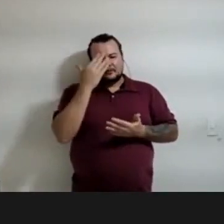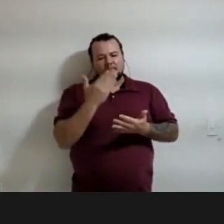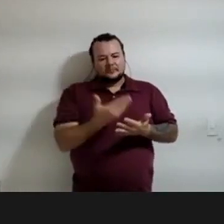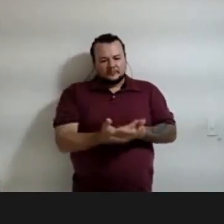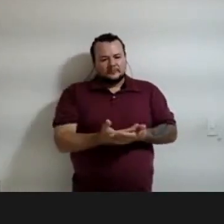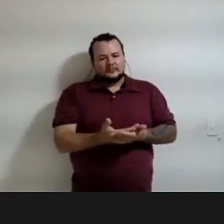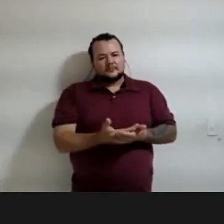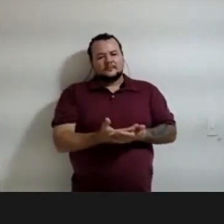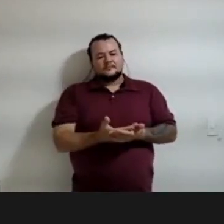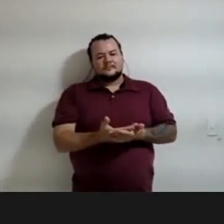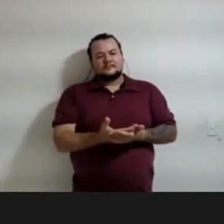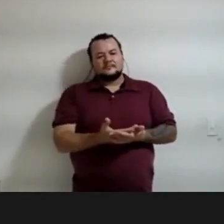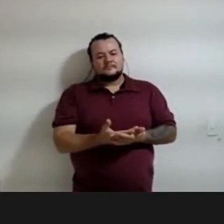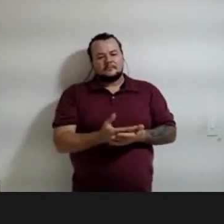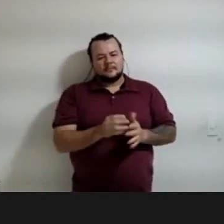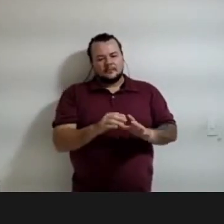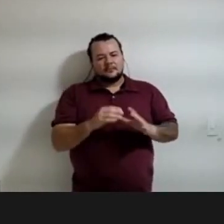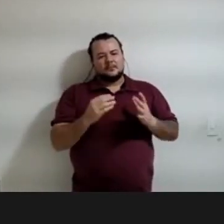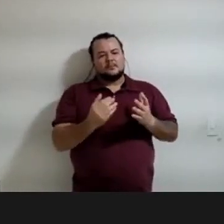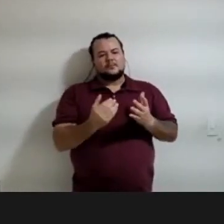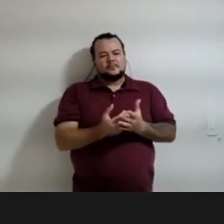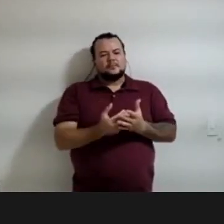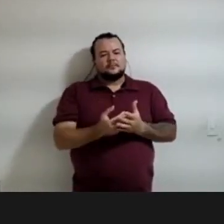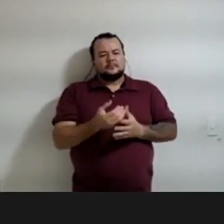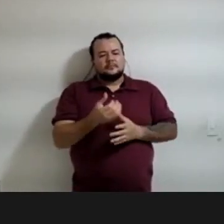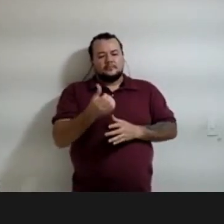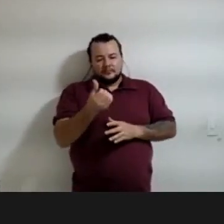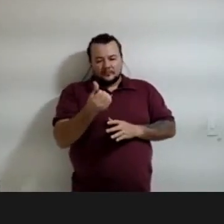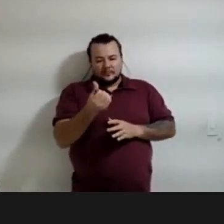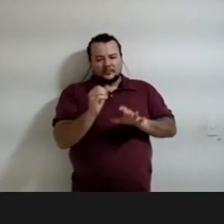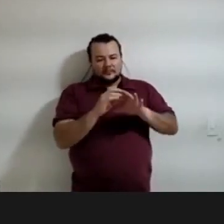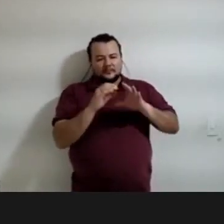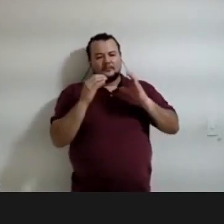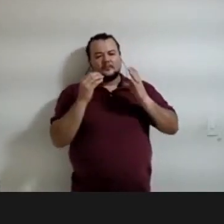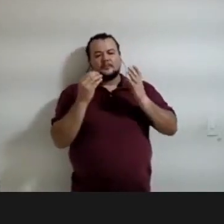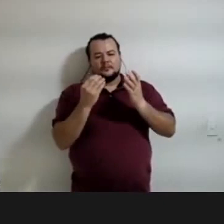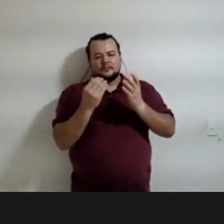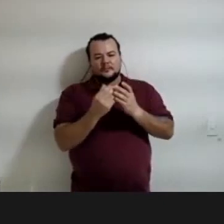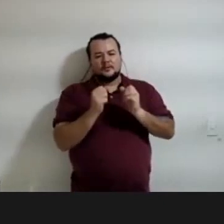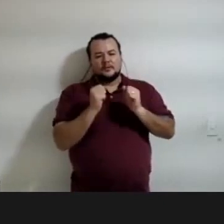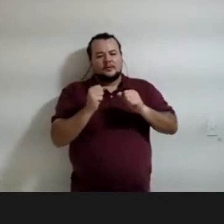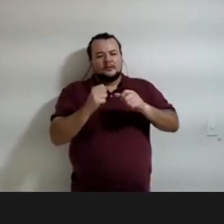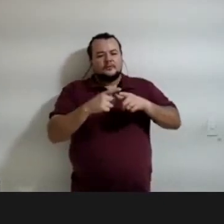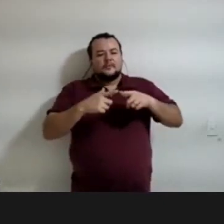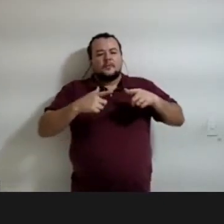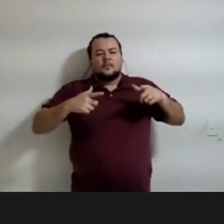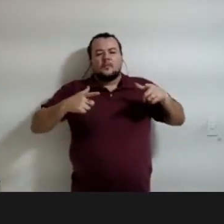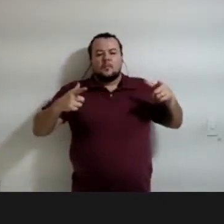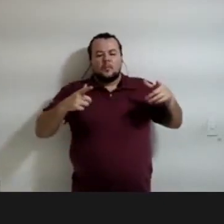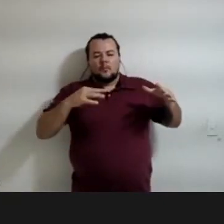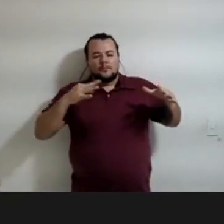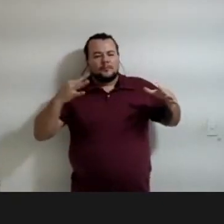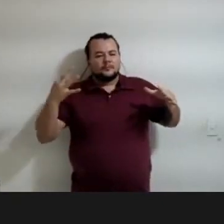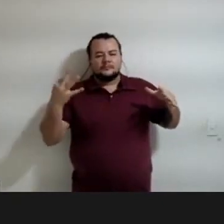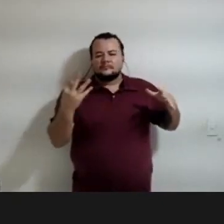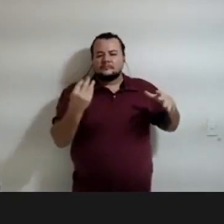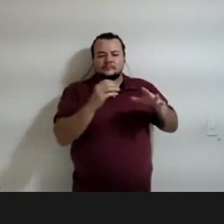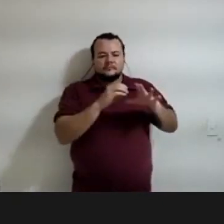para que o sexto Enamparque pudesse ser o maior de todos os